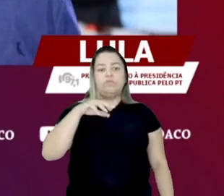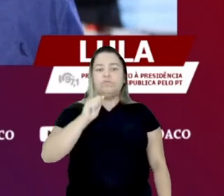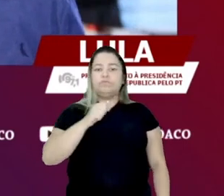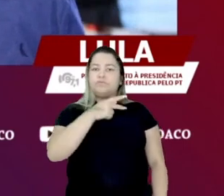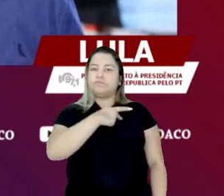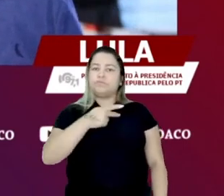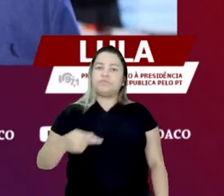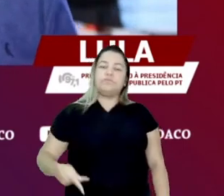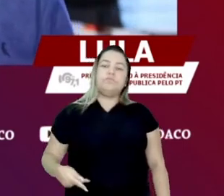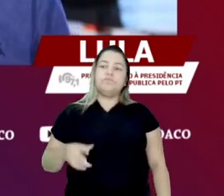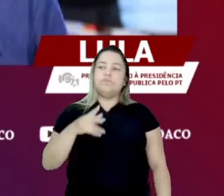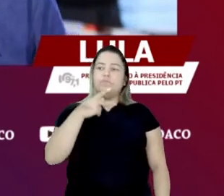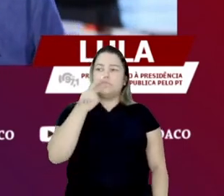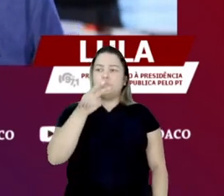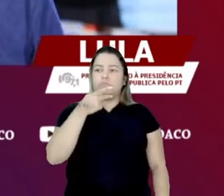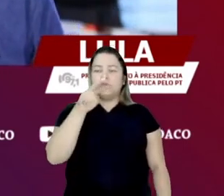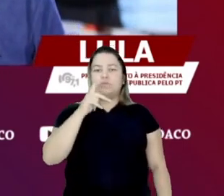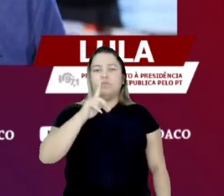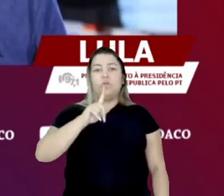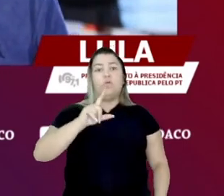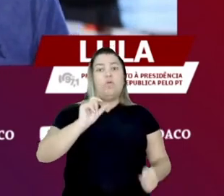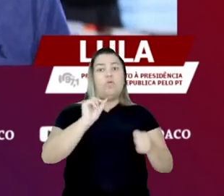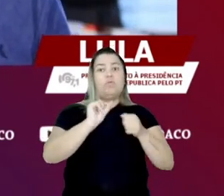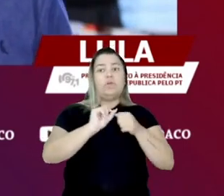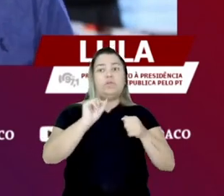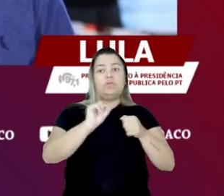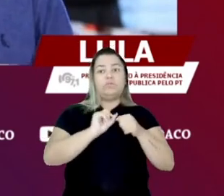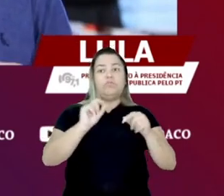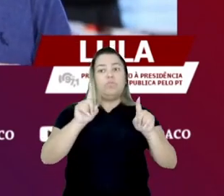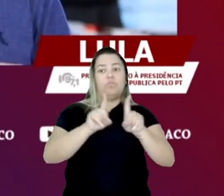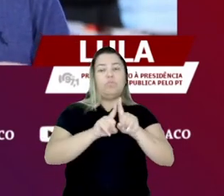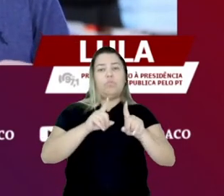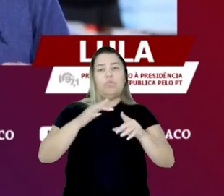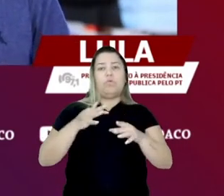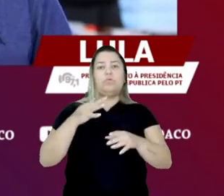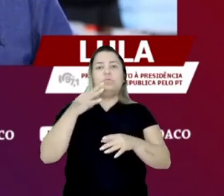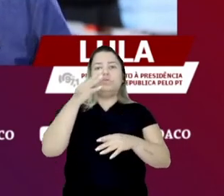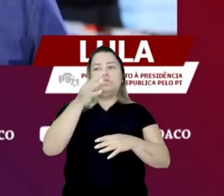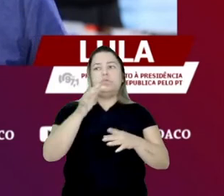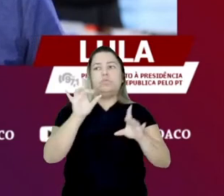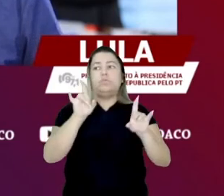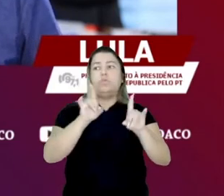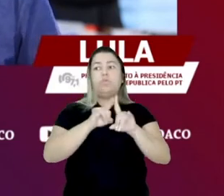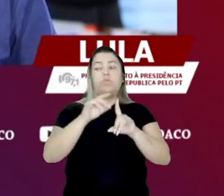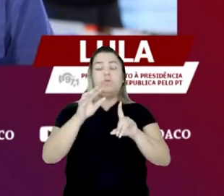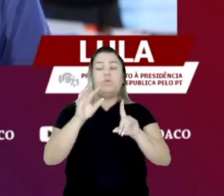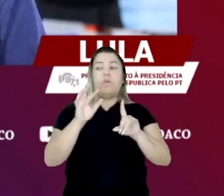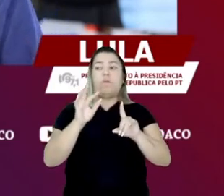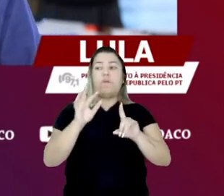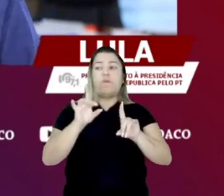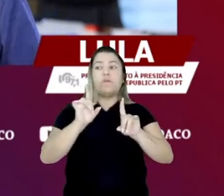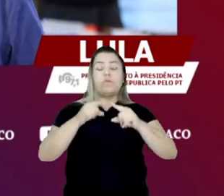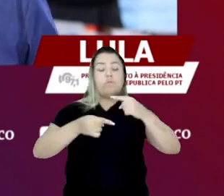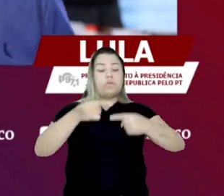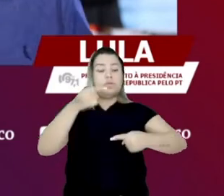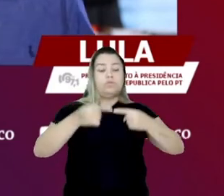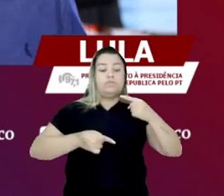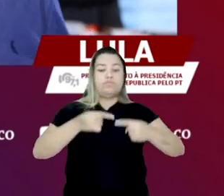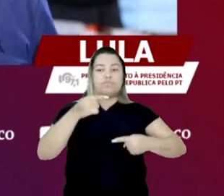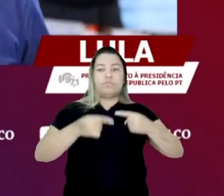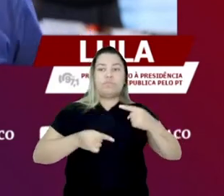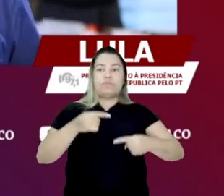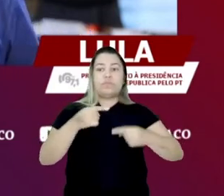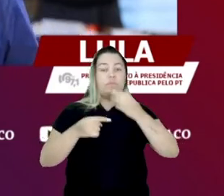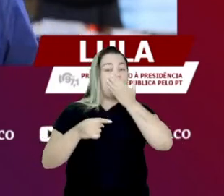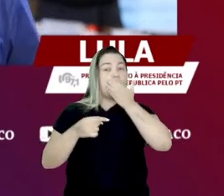da previdência, a questão da reforma trabalhista. Não é que nós vamos fazer voltar ao passado, porque tinha muita coisa no passado que já